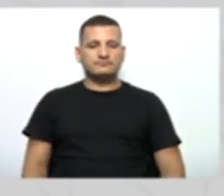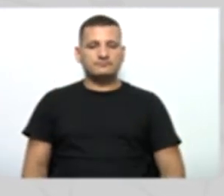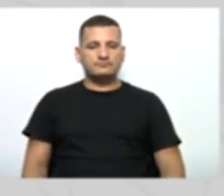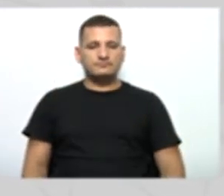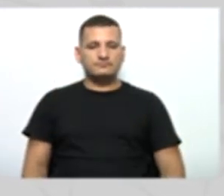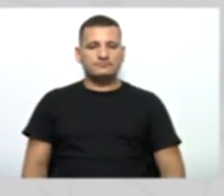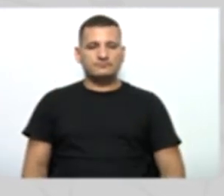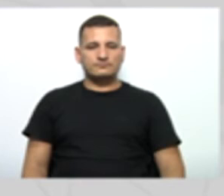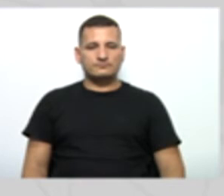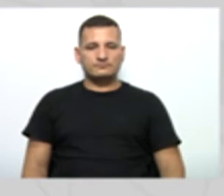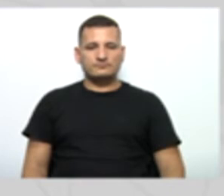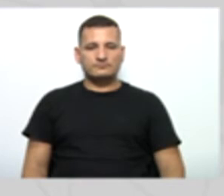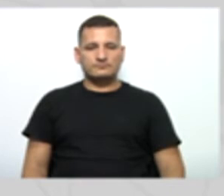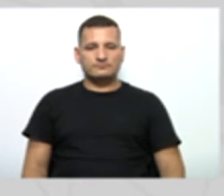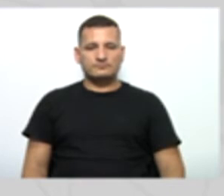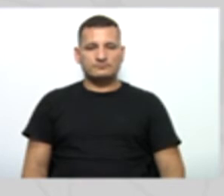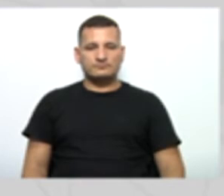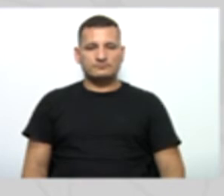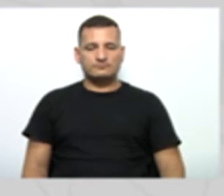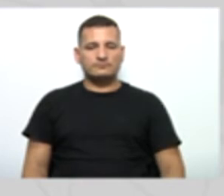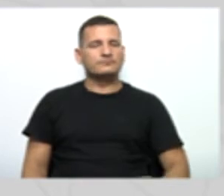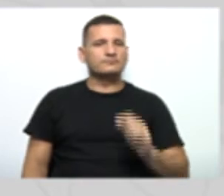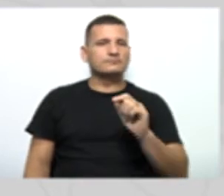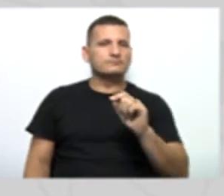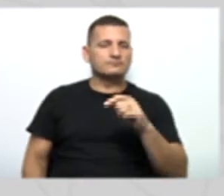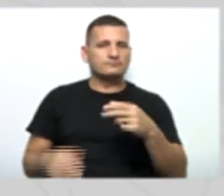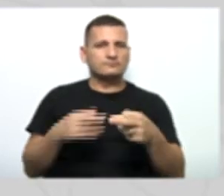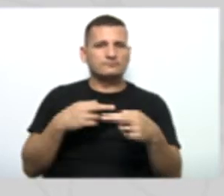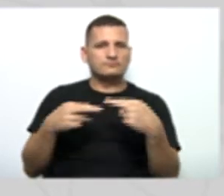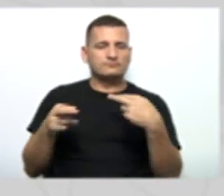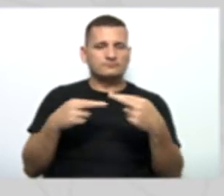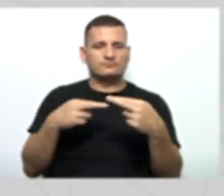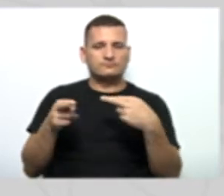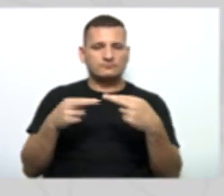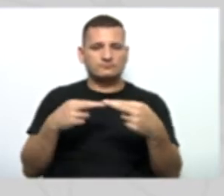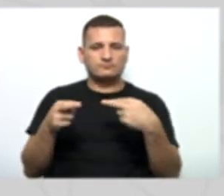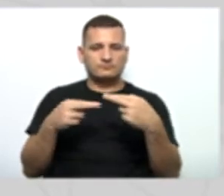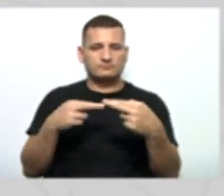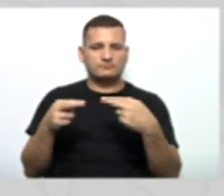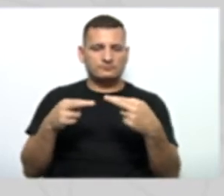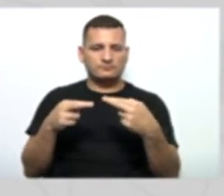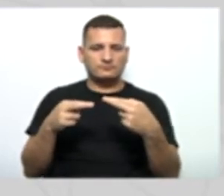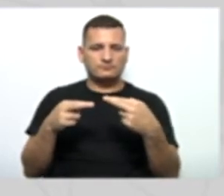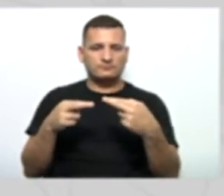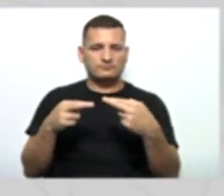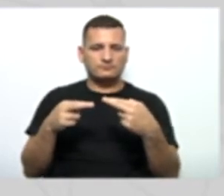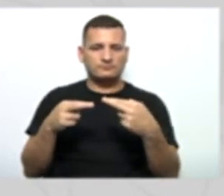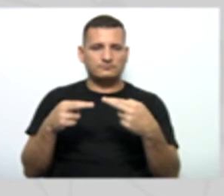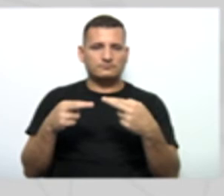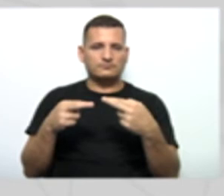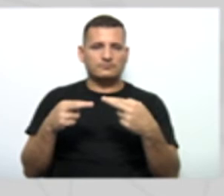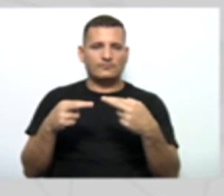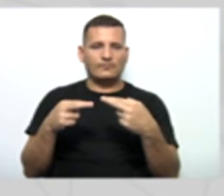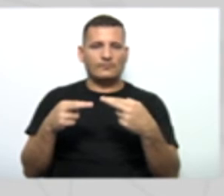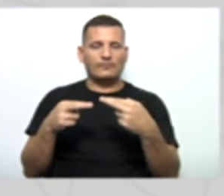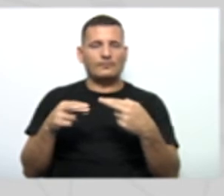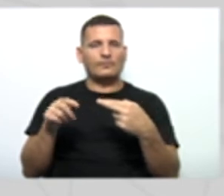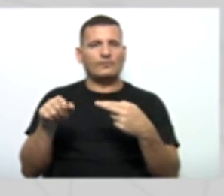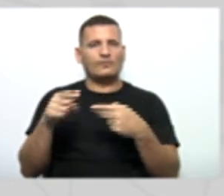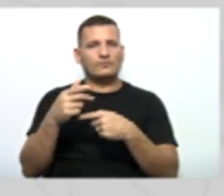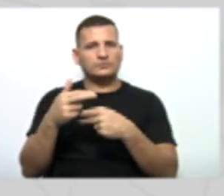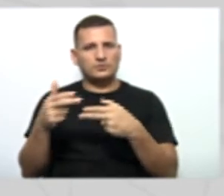relacionamento, ó, é o relacionamento em que a alteração do objeto